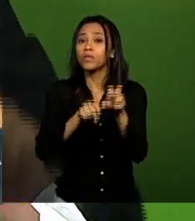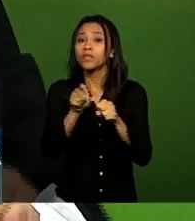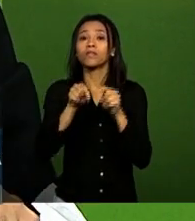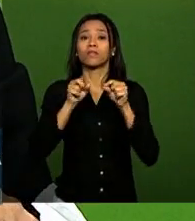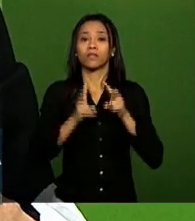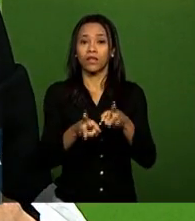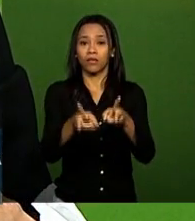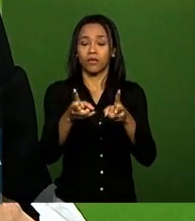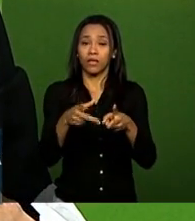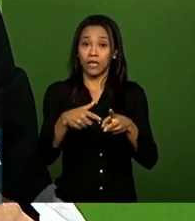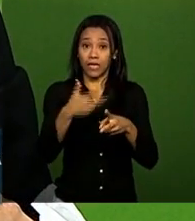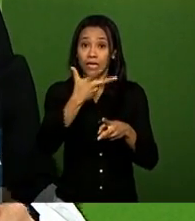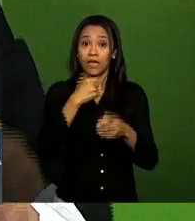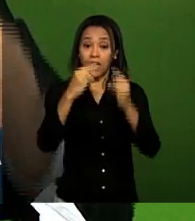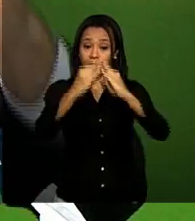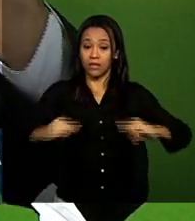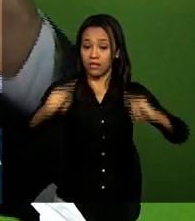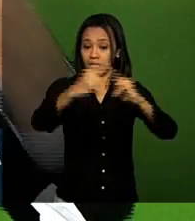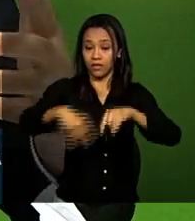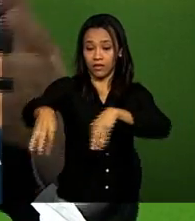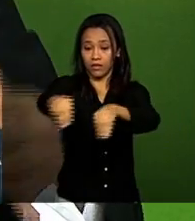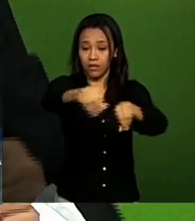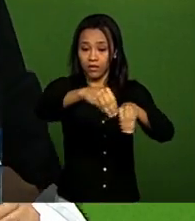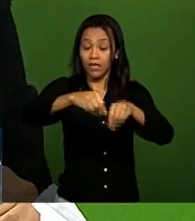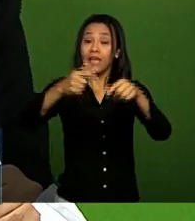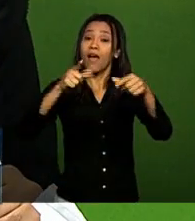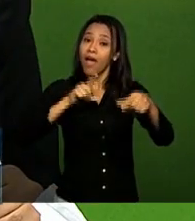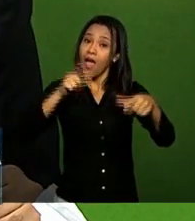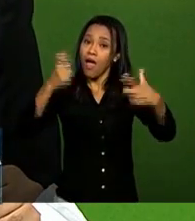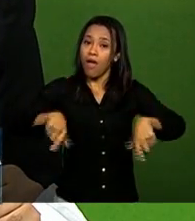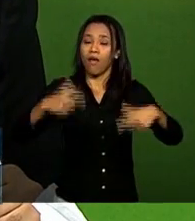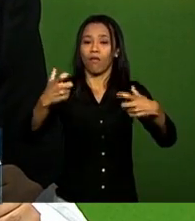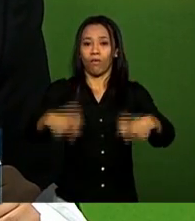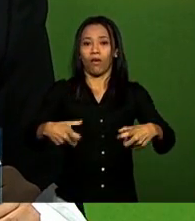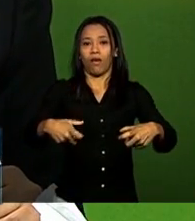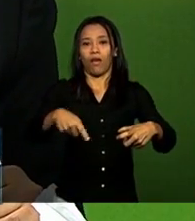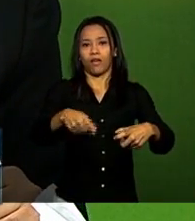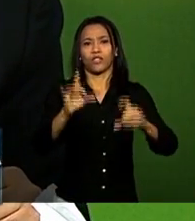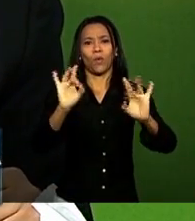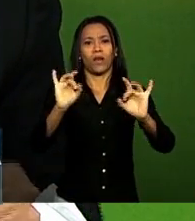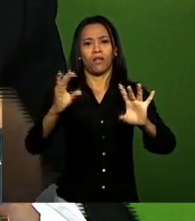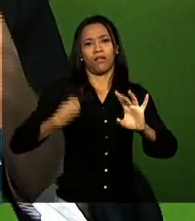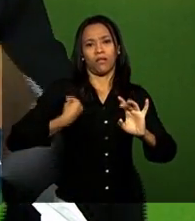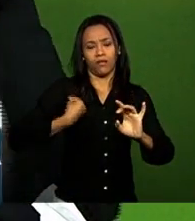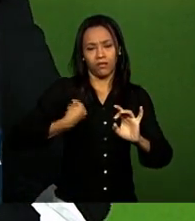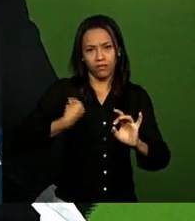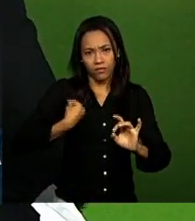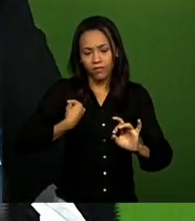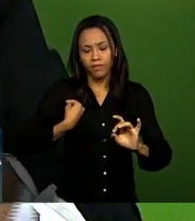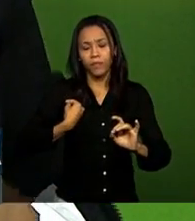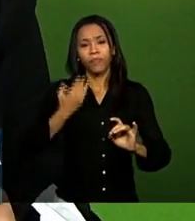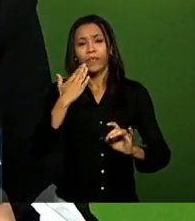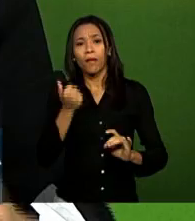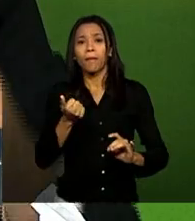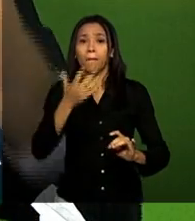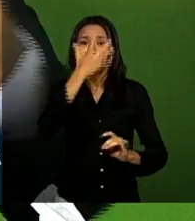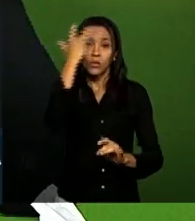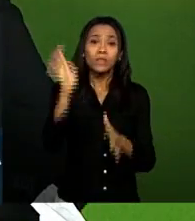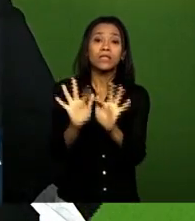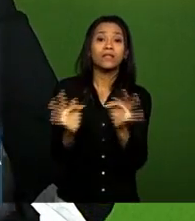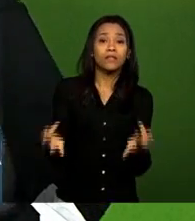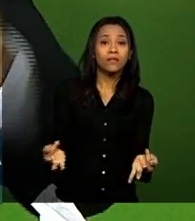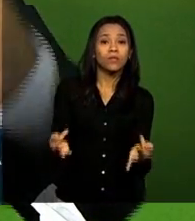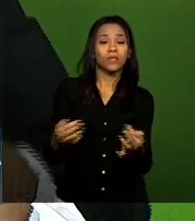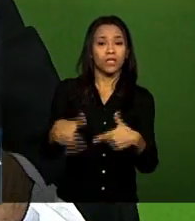que os assentamentos sejam cada vez espaços produtivos e de qualidade de vida fazer com que os nossos pequenos e médios agricultores